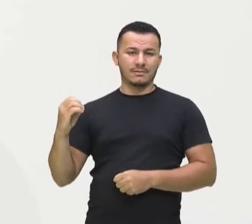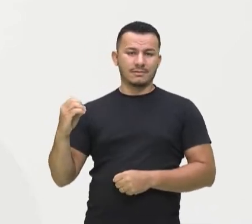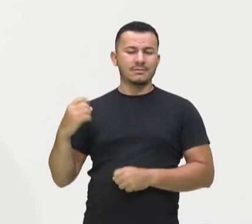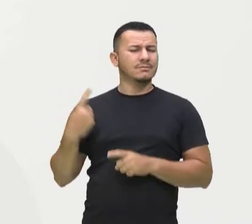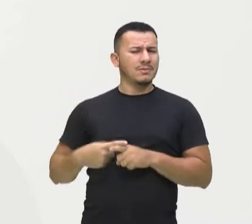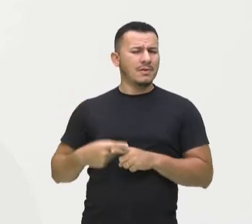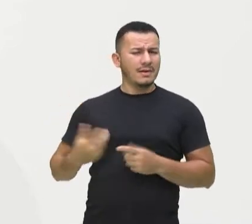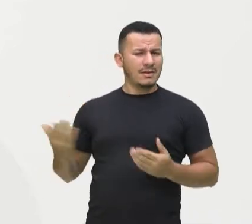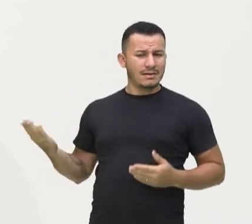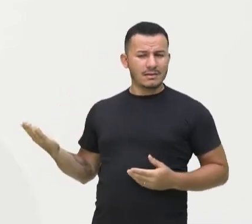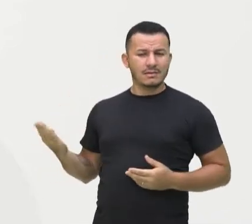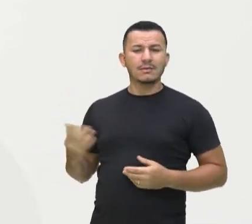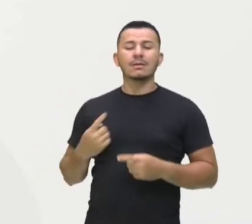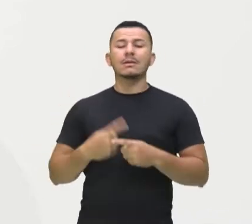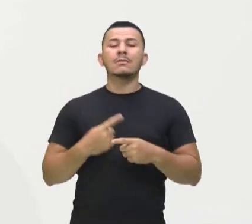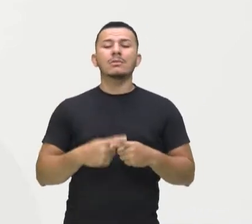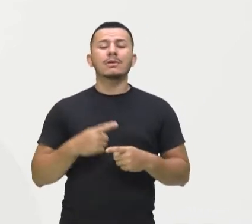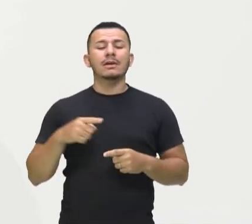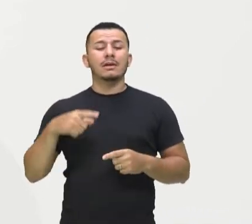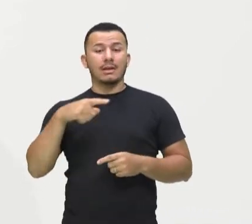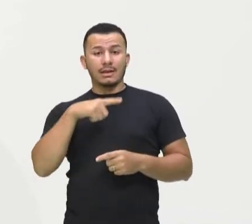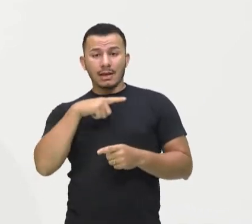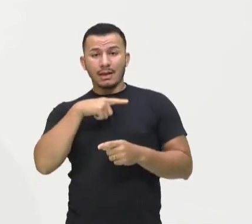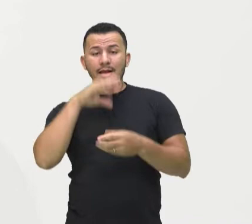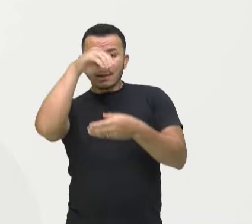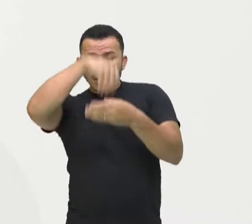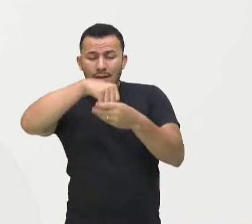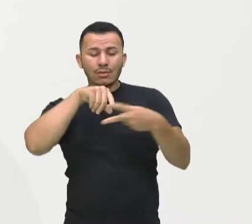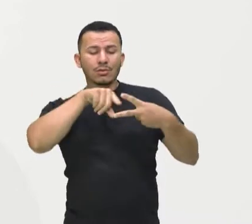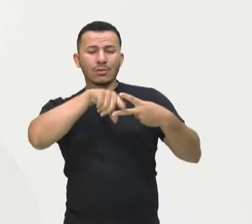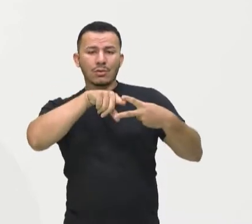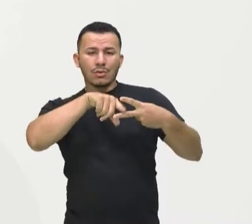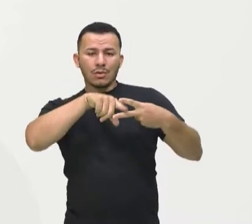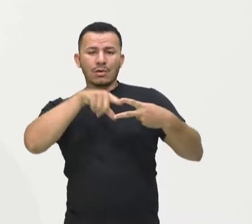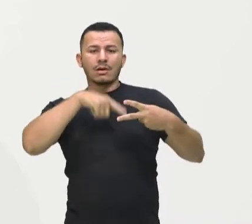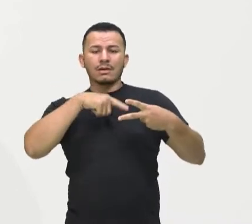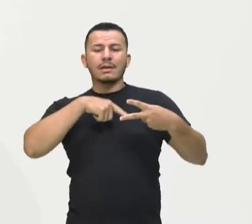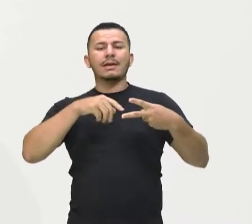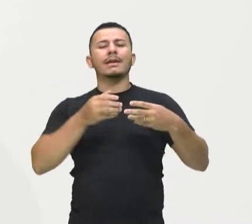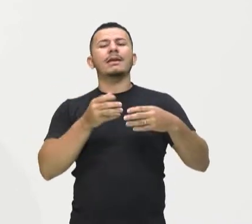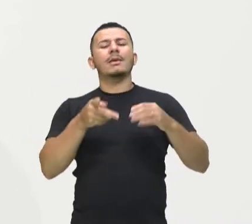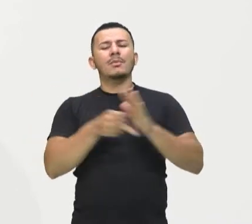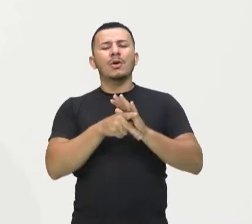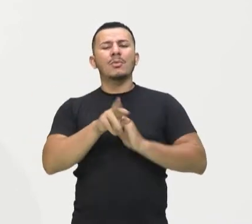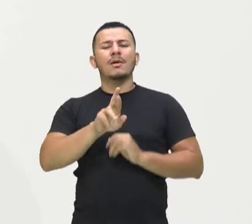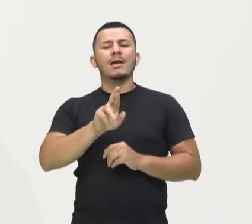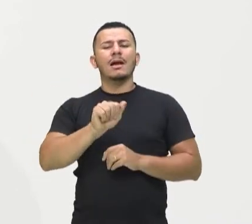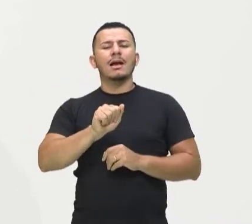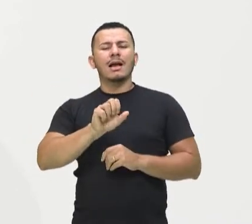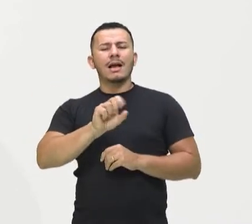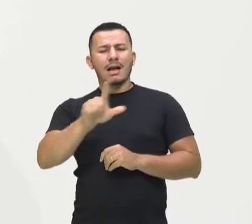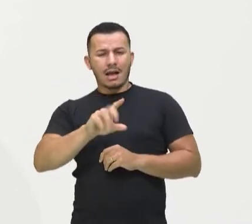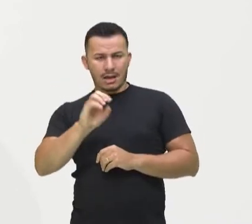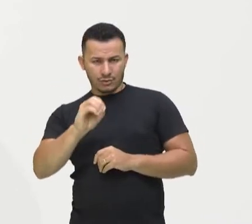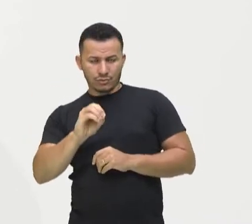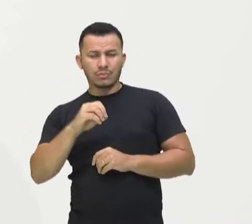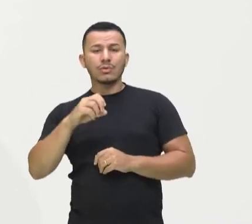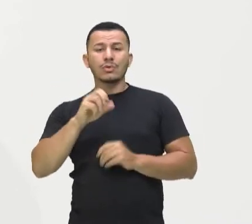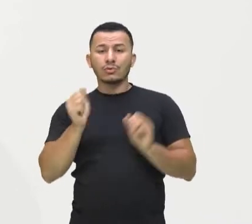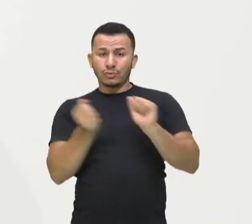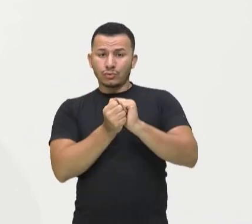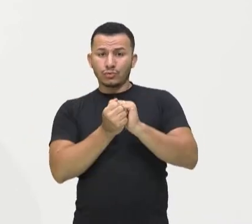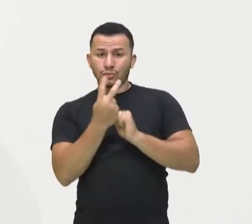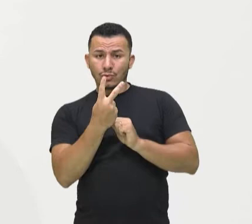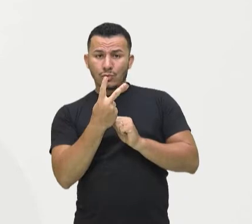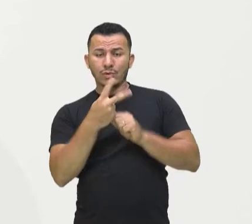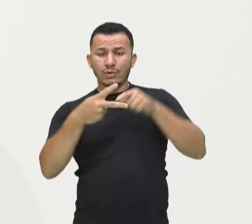quê? Por quê, professor? Porque aqui, ó, nós temos um ângulo raso, né? Juntando os dois, sempre vai dar um ângulo